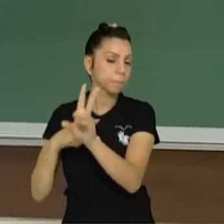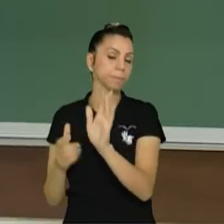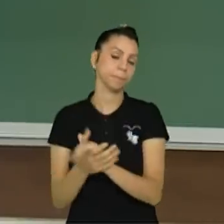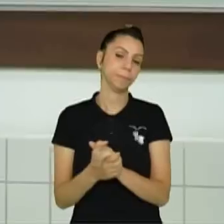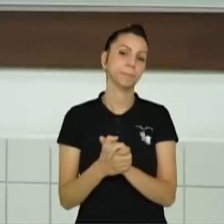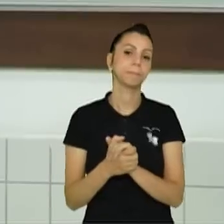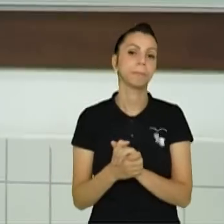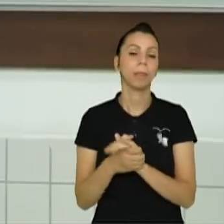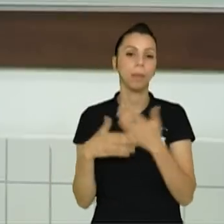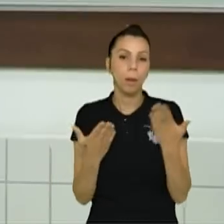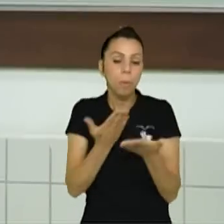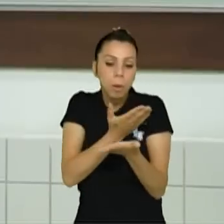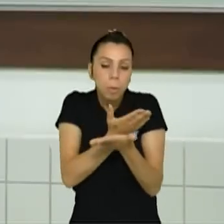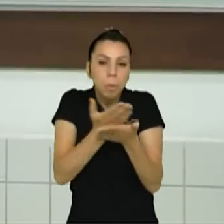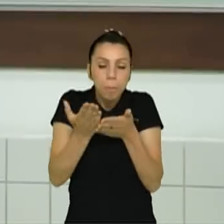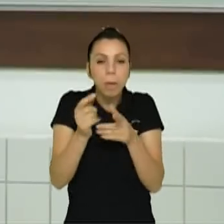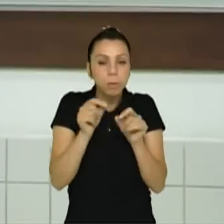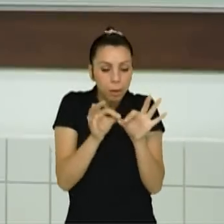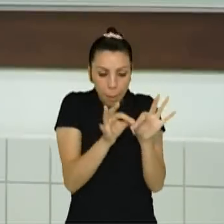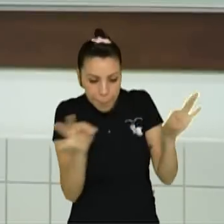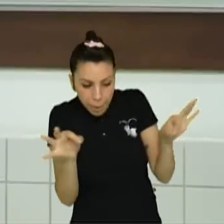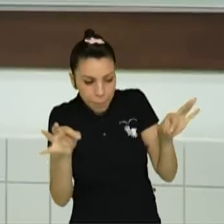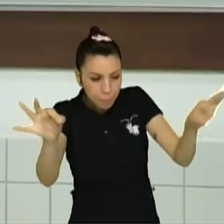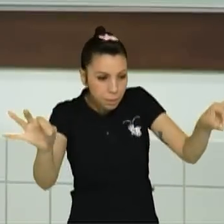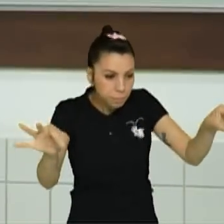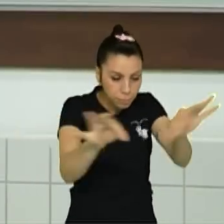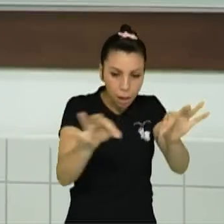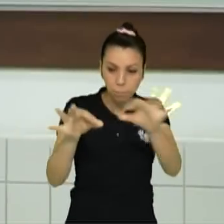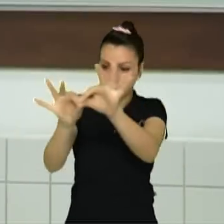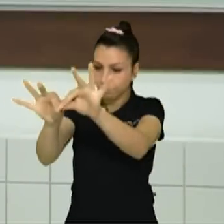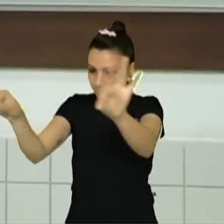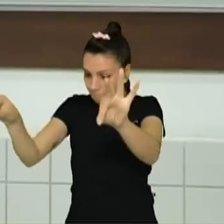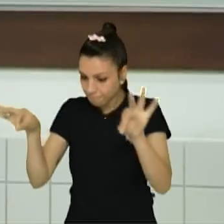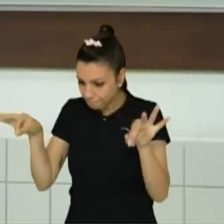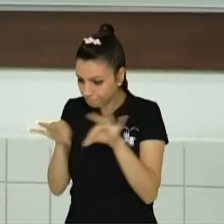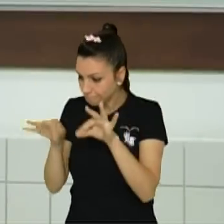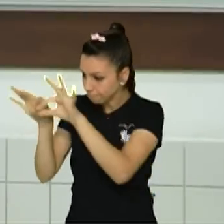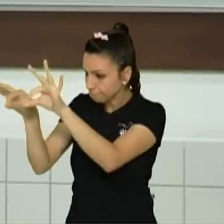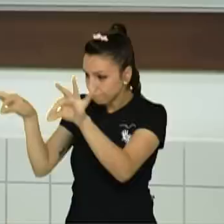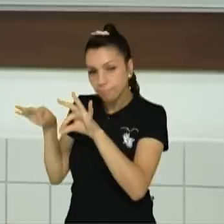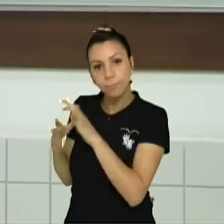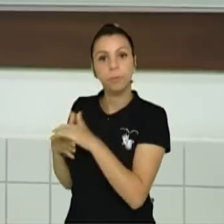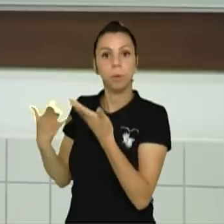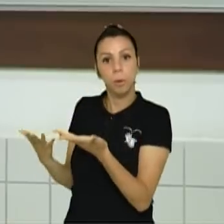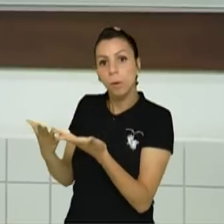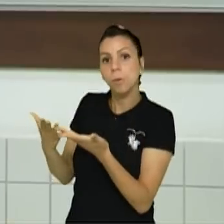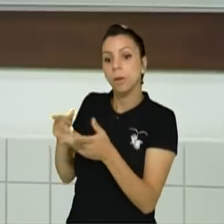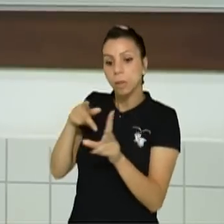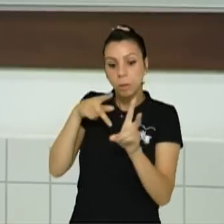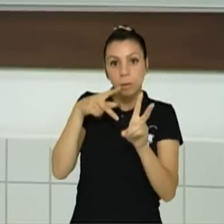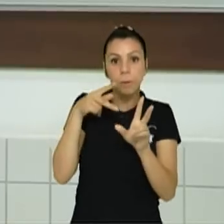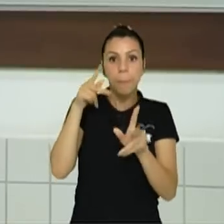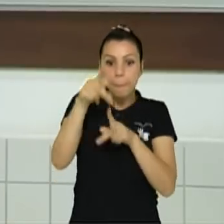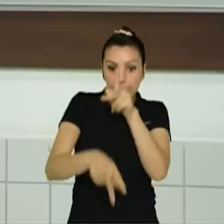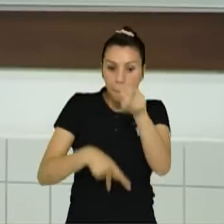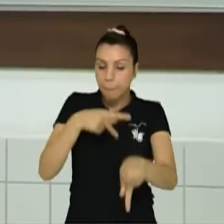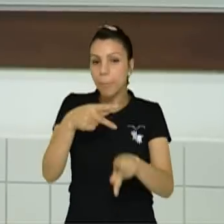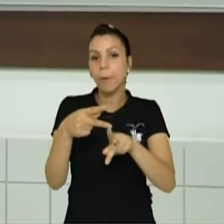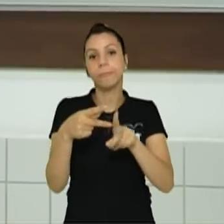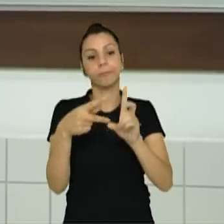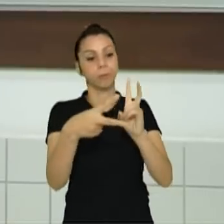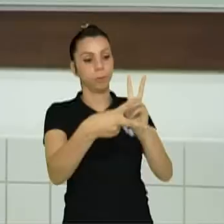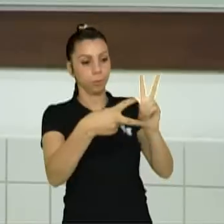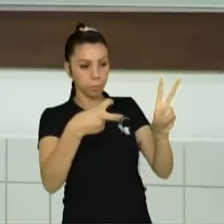a delimitar um território. Esses povos originários, esses indígenas, aqueles indígenas